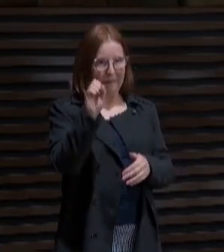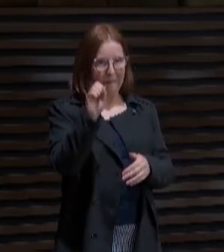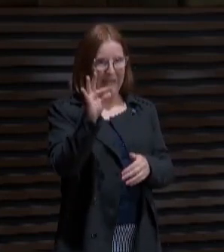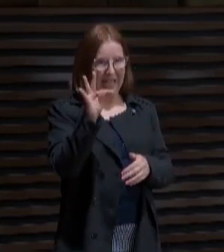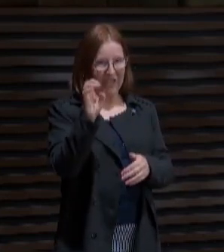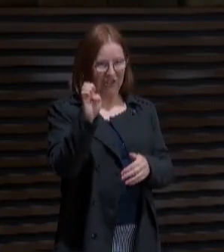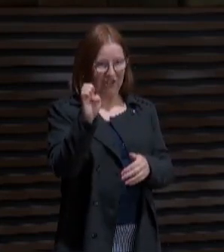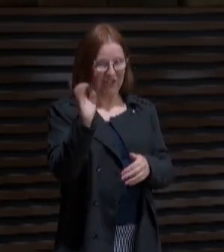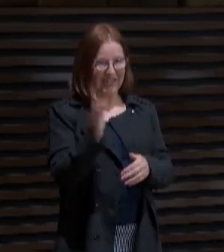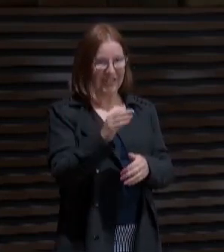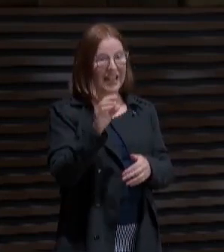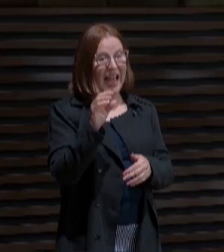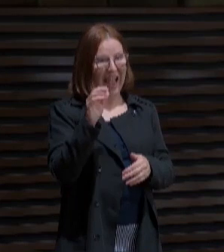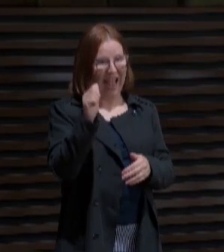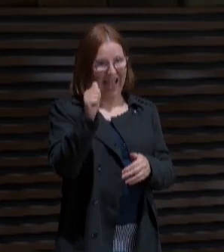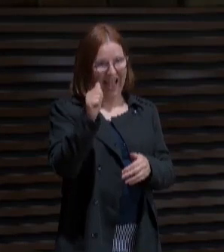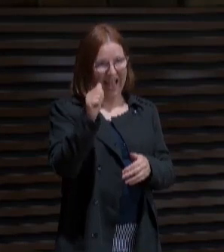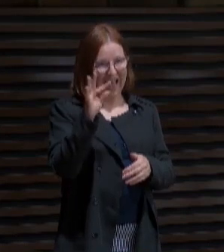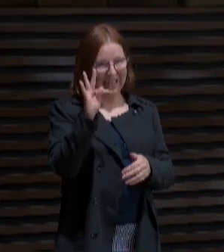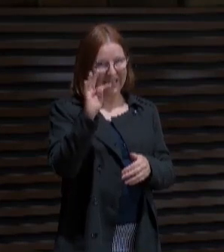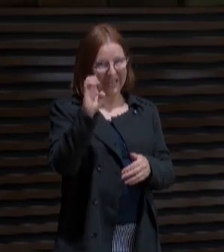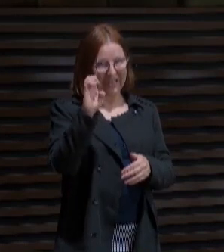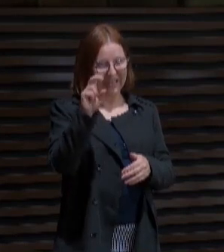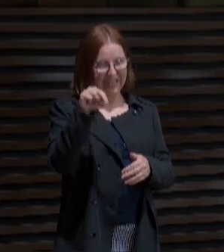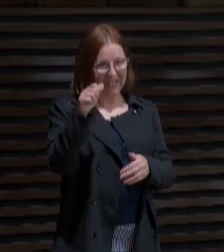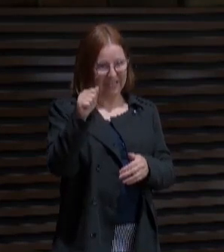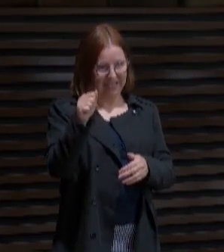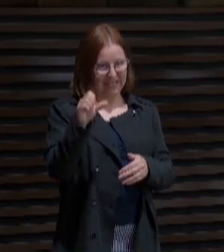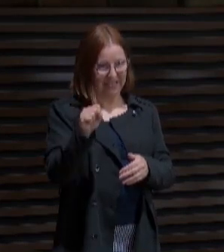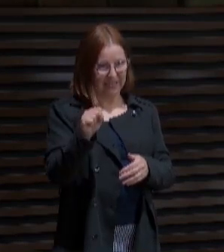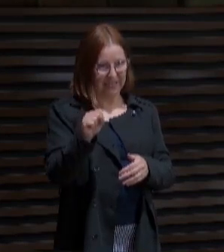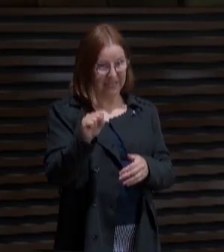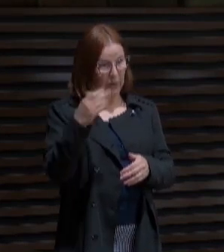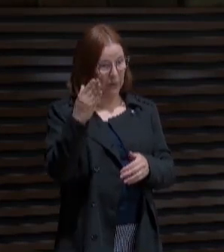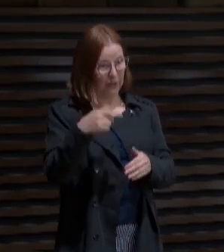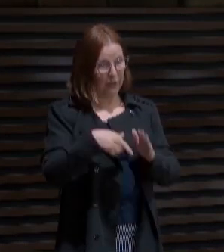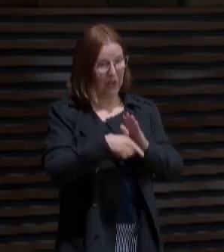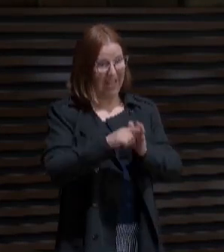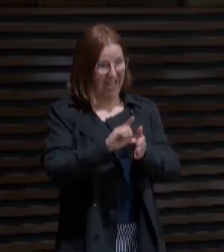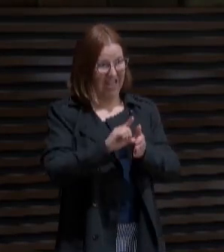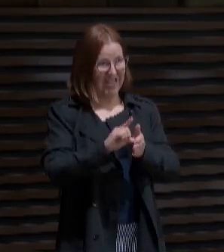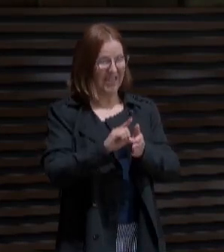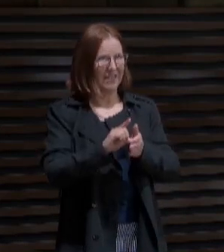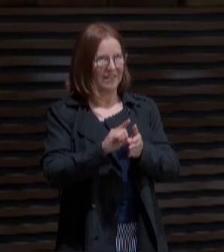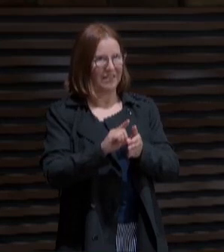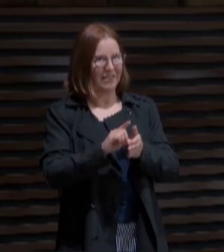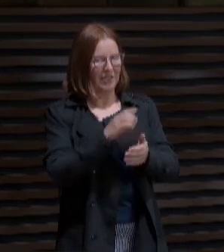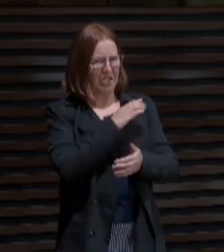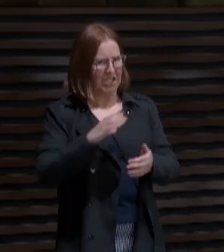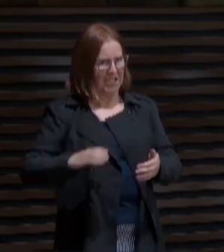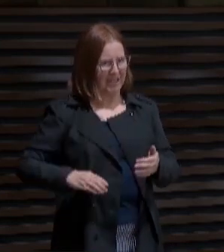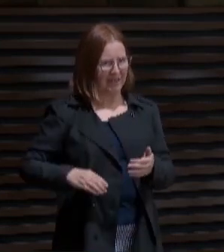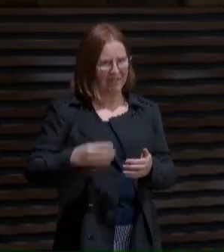no ano de 430 a 427 a.C. E quando essa peste apareceu